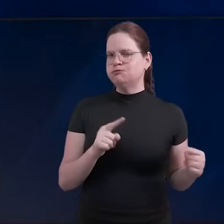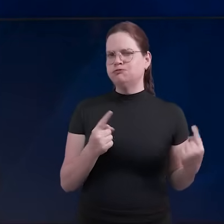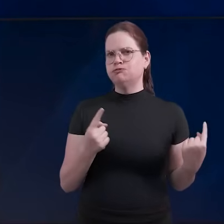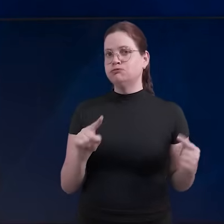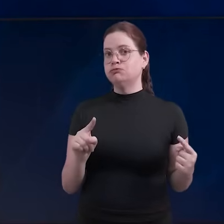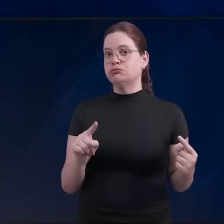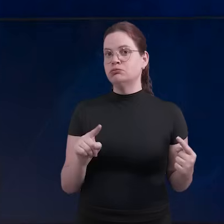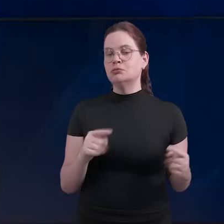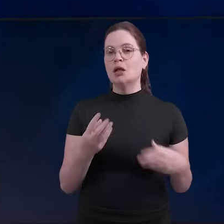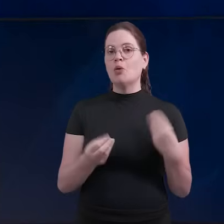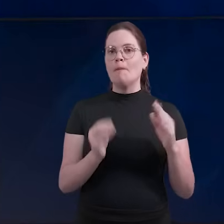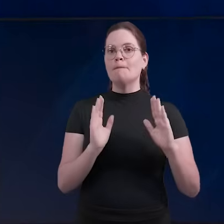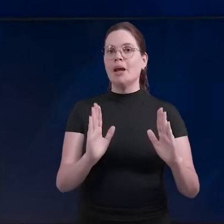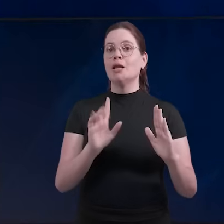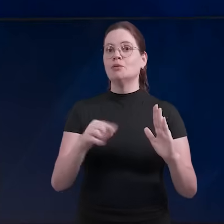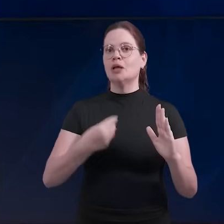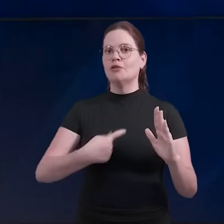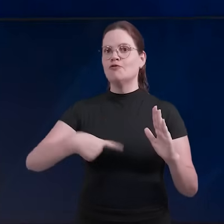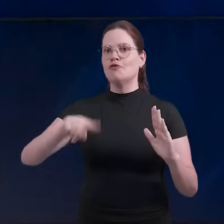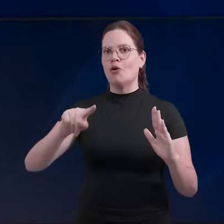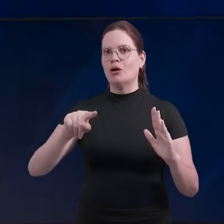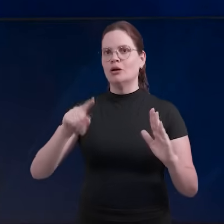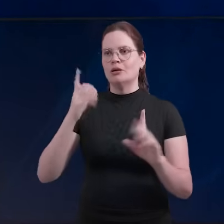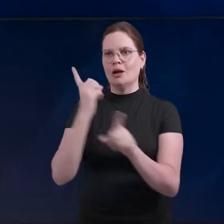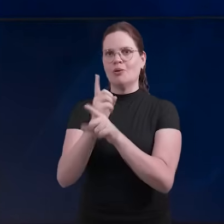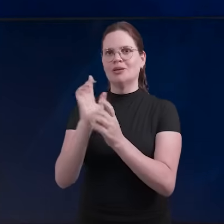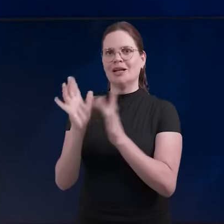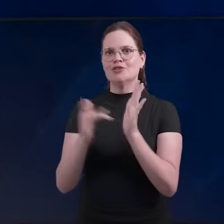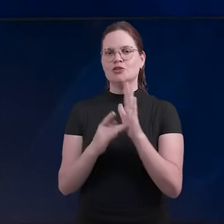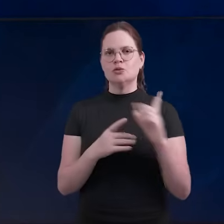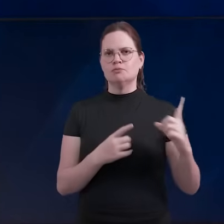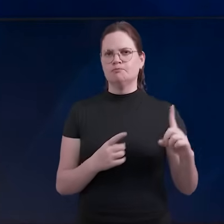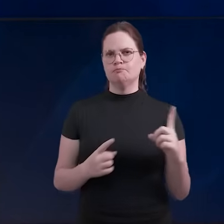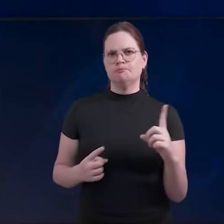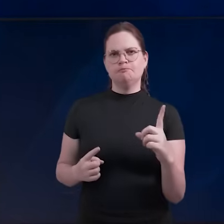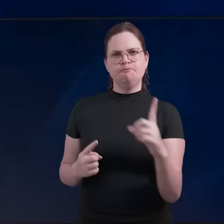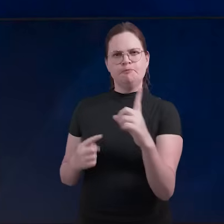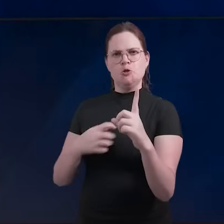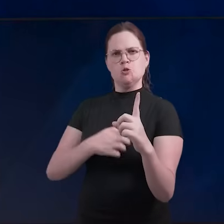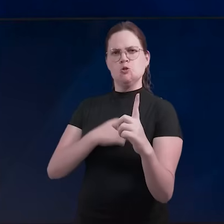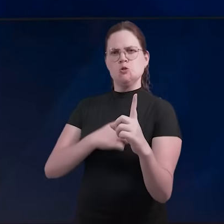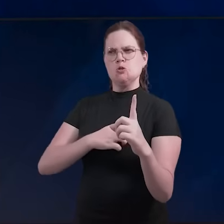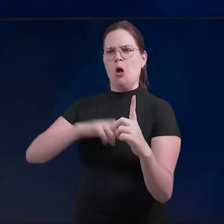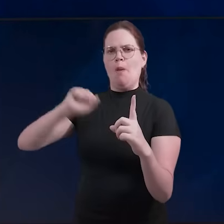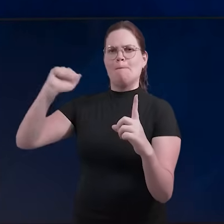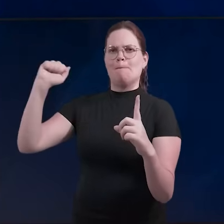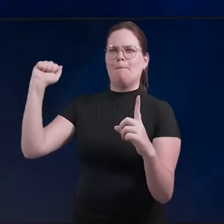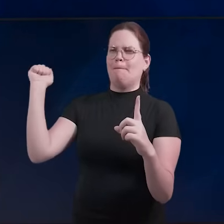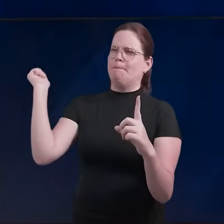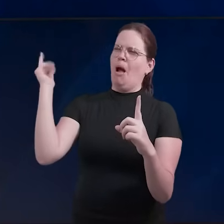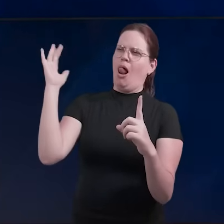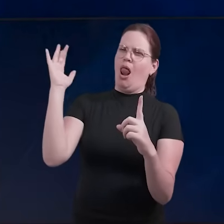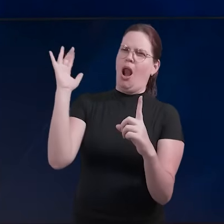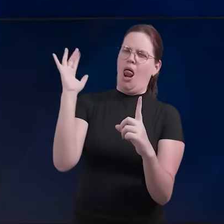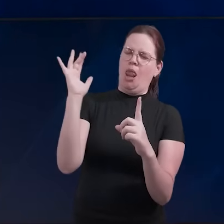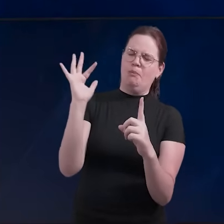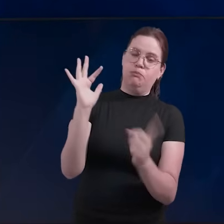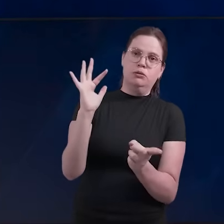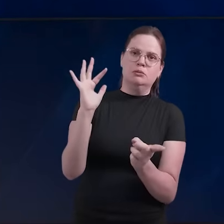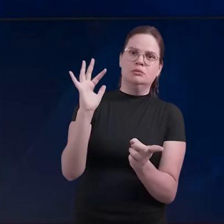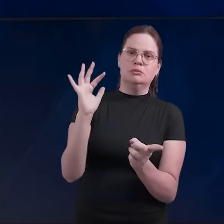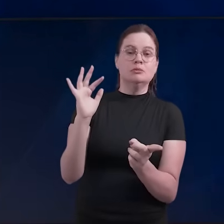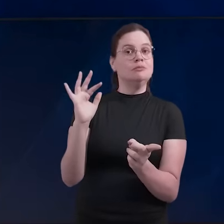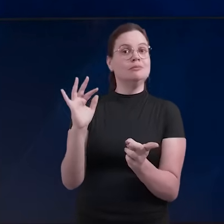de que maneira ele teve esse encontro com Jesus? O momento em que uma grande luz resplandeceu sobre ele. Então,